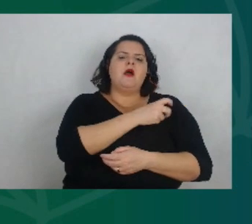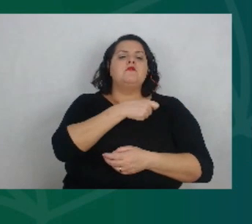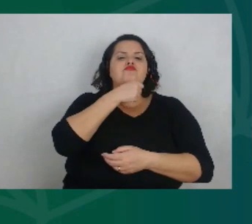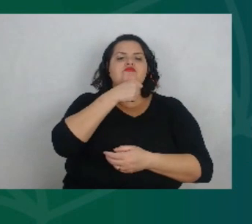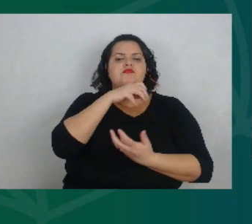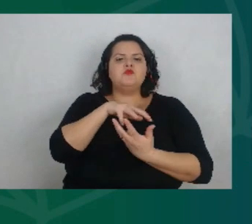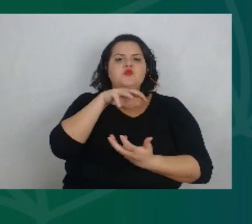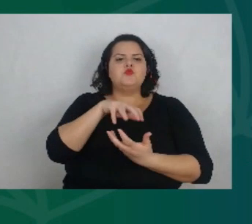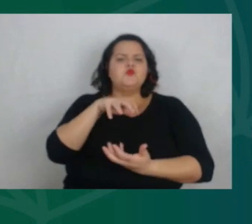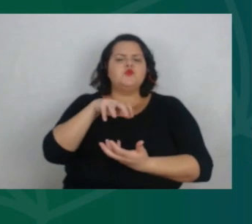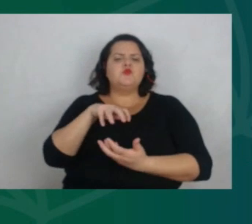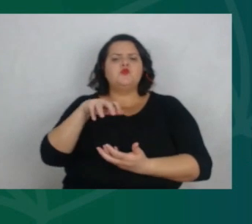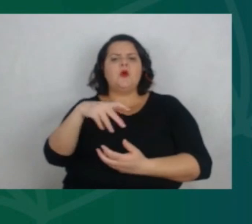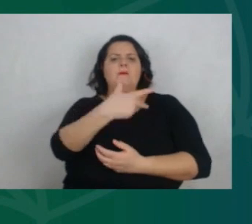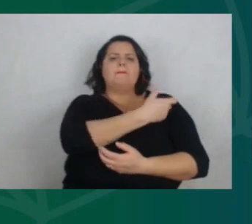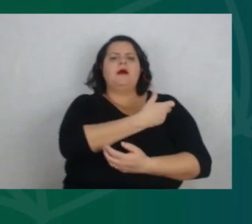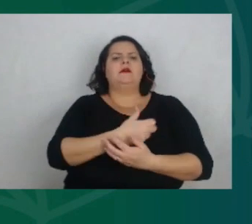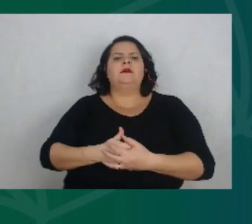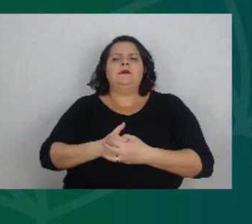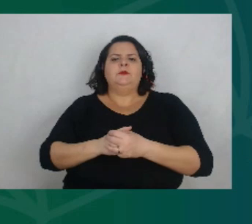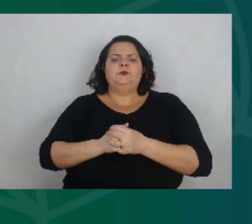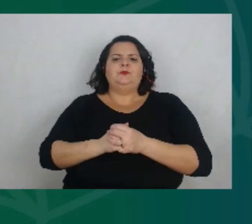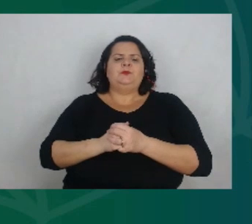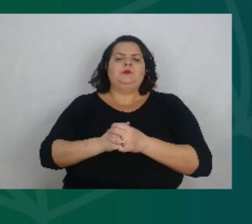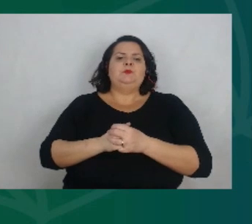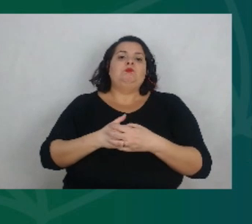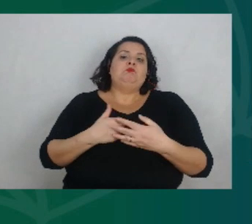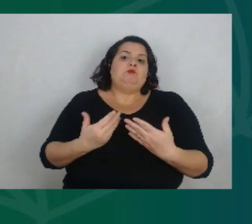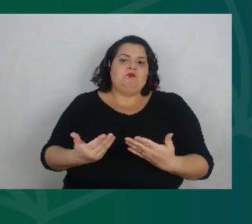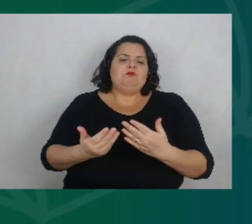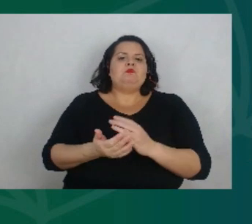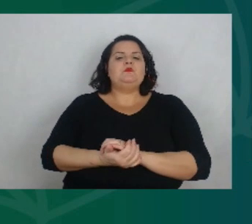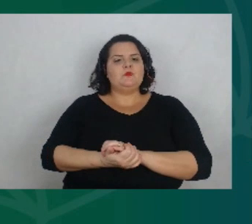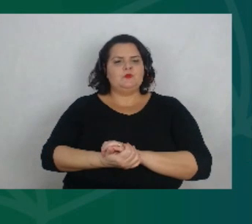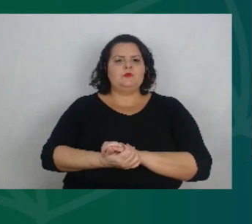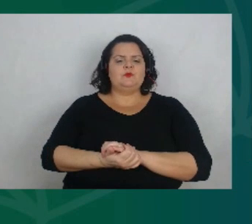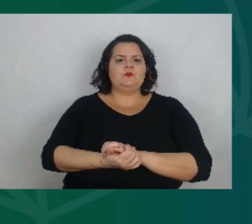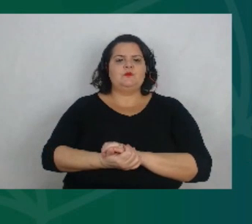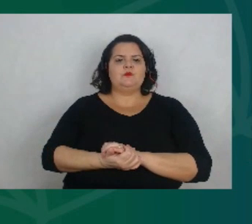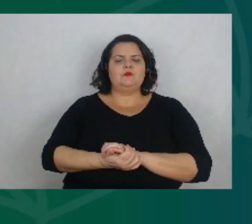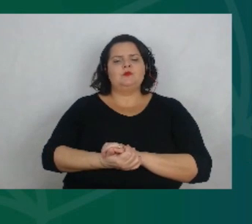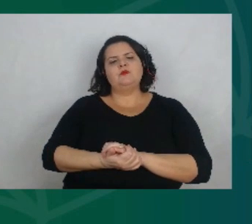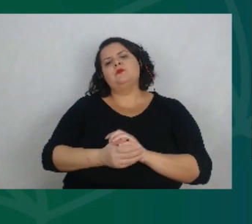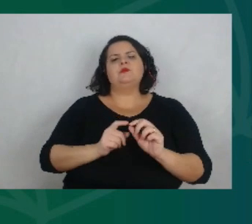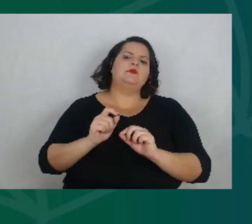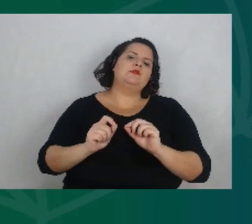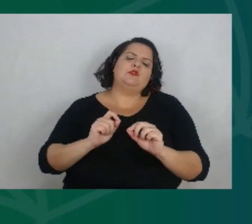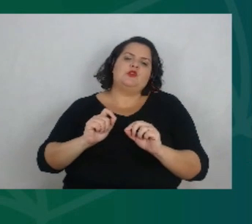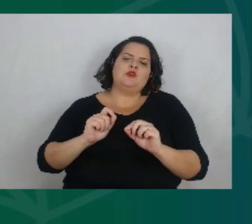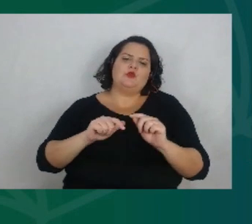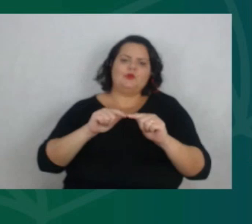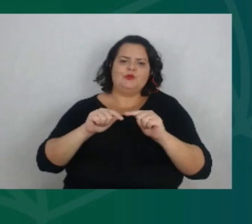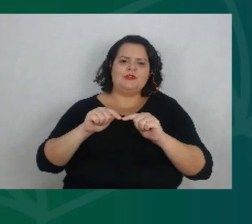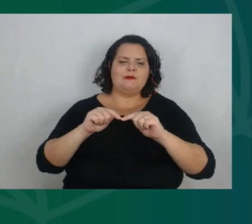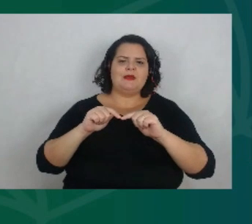participação intensa, próxima, e com isto, esta pequena ação que a Escola